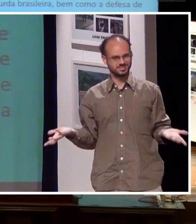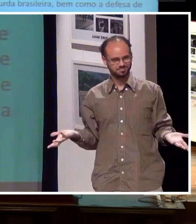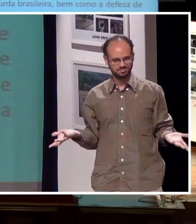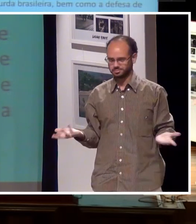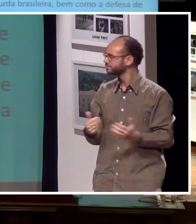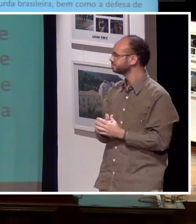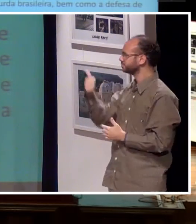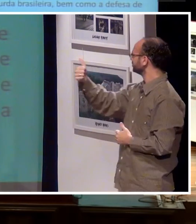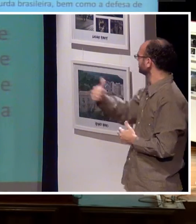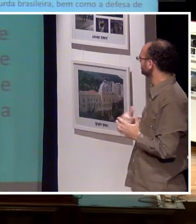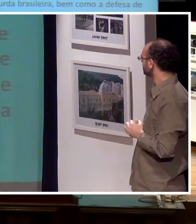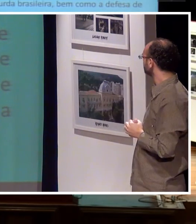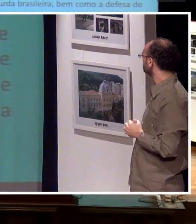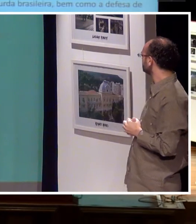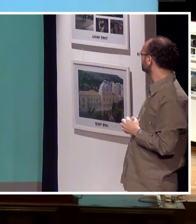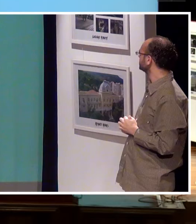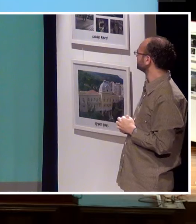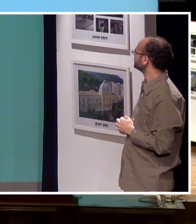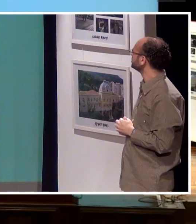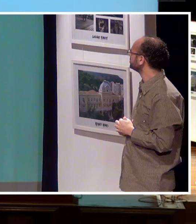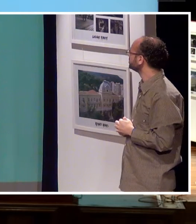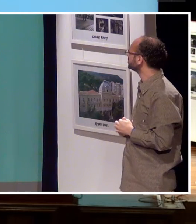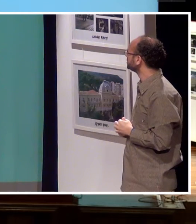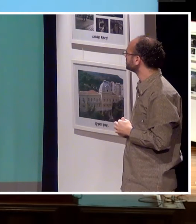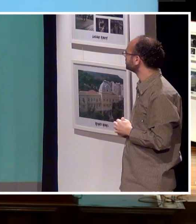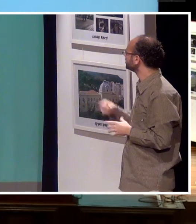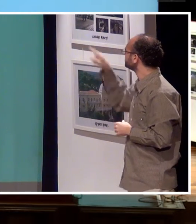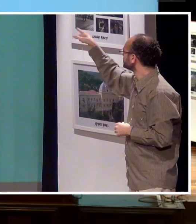comunicação abrindo leques de oportunidades.